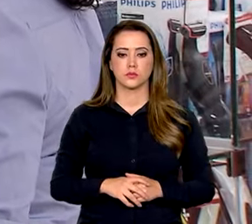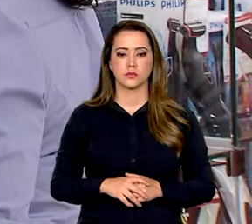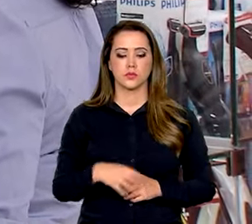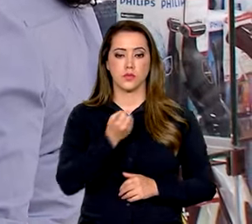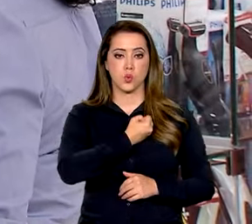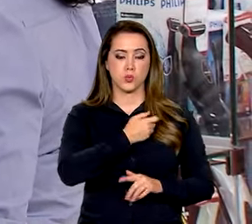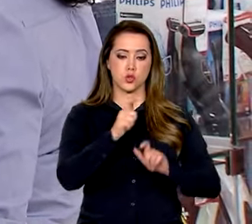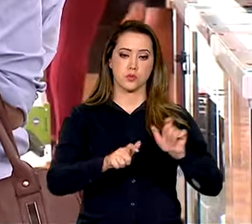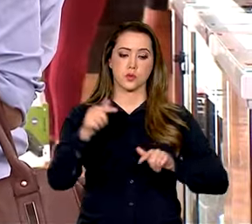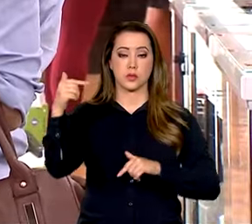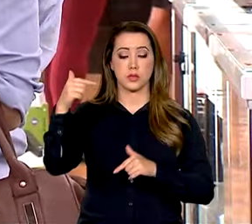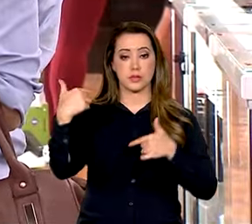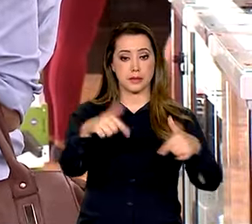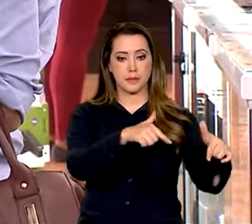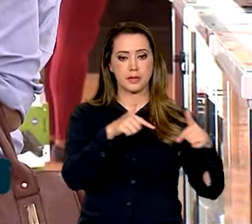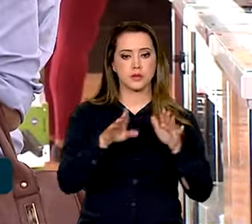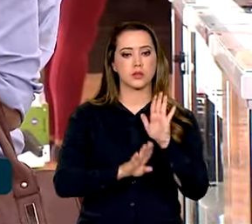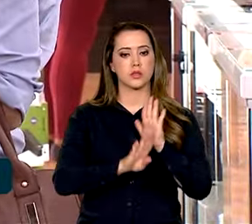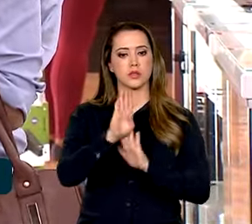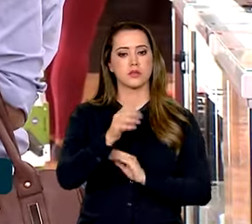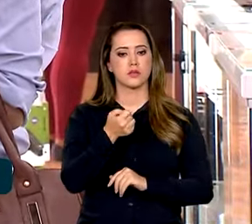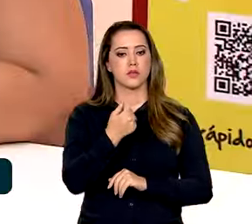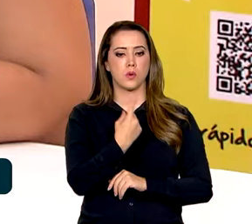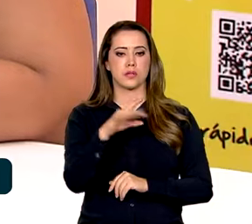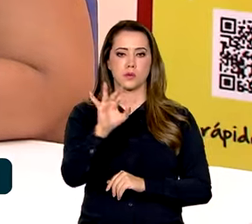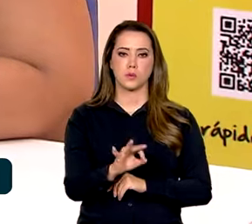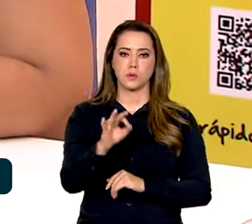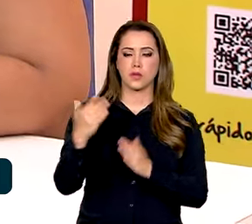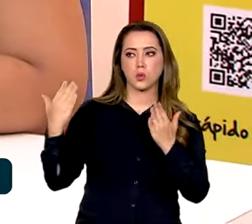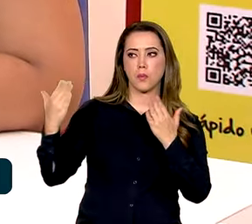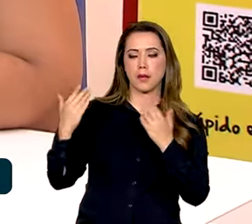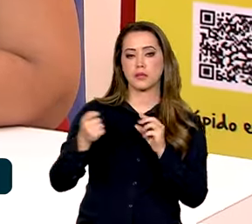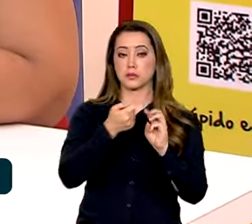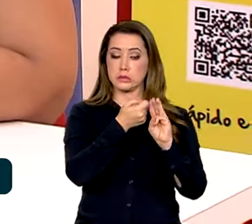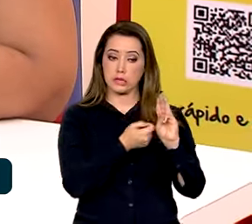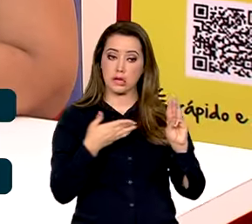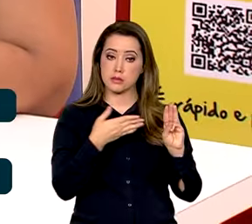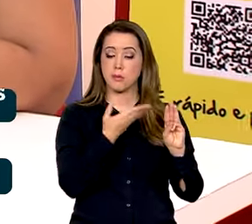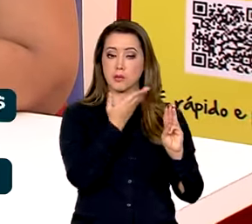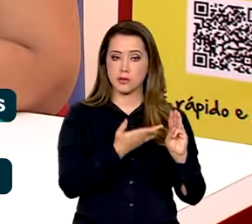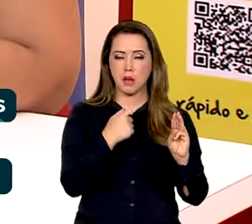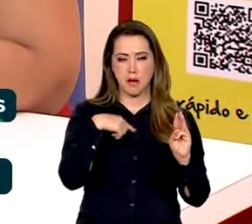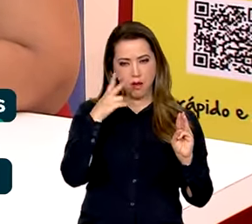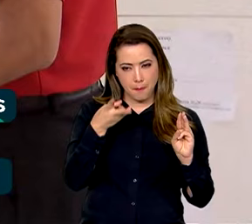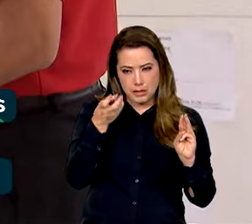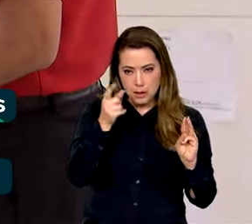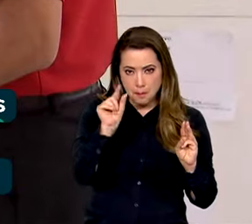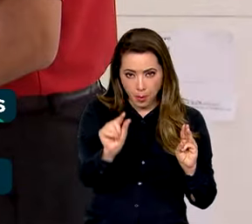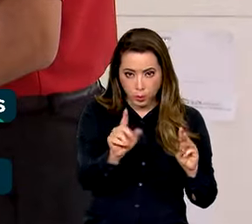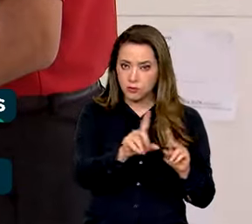O número de brasileiros trabalhando cresceu quase 1% no último trimestre. Pode parecer pouco, mas